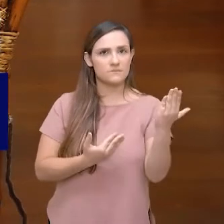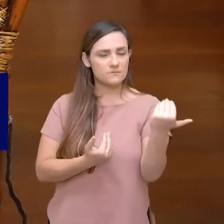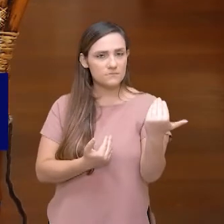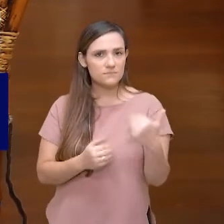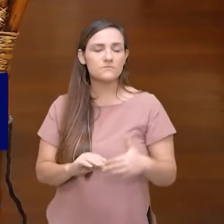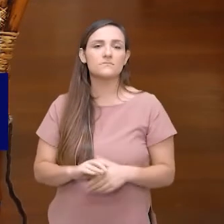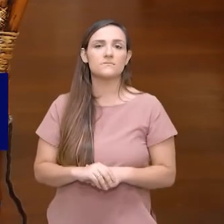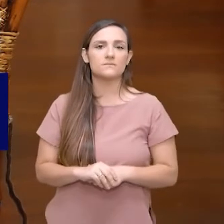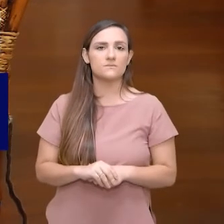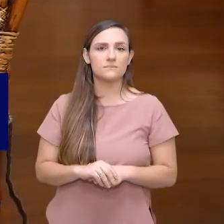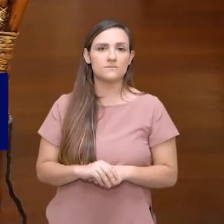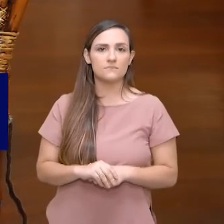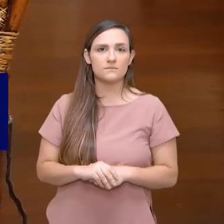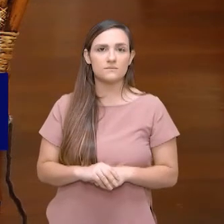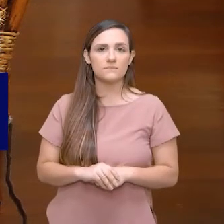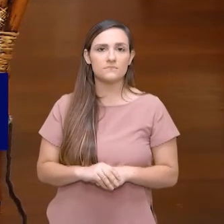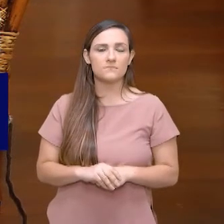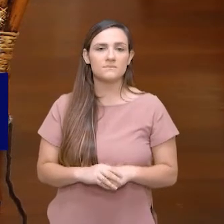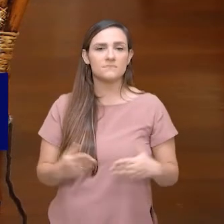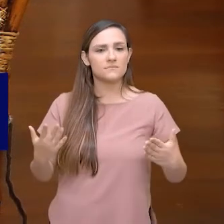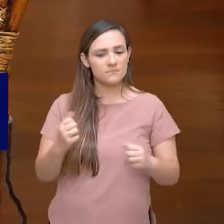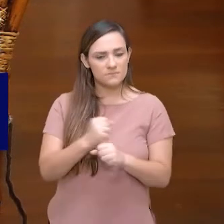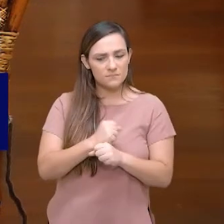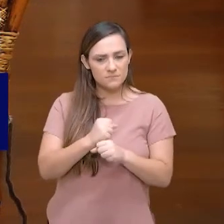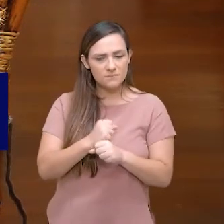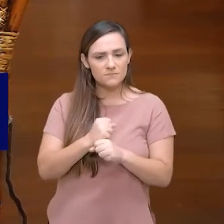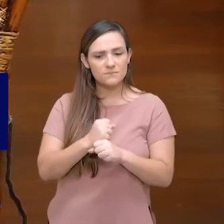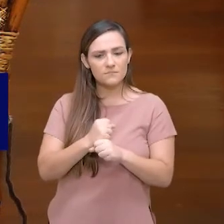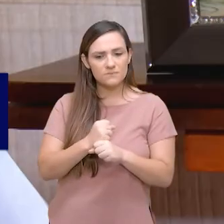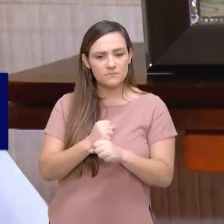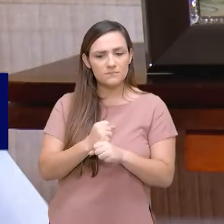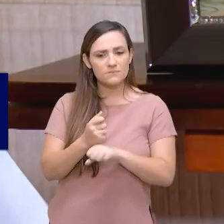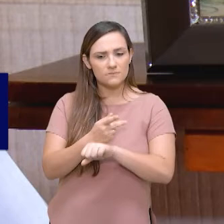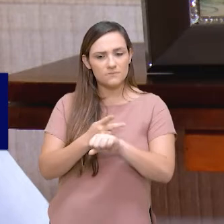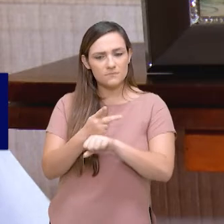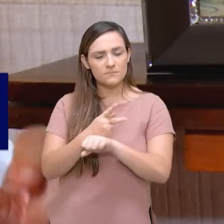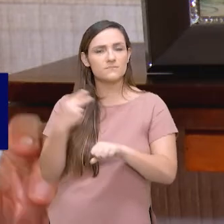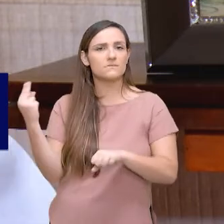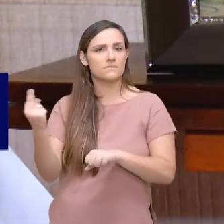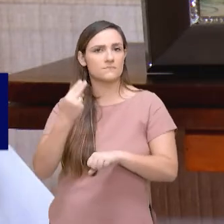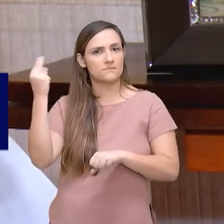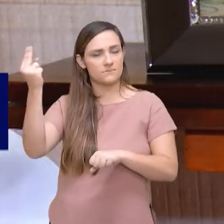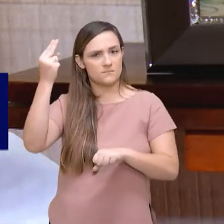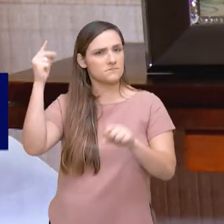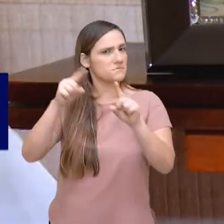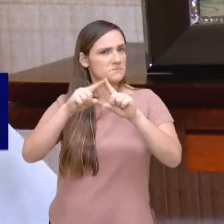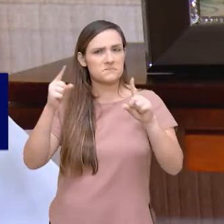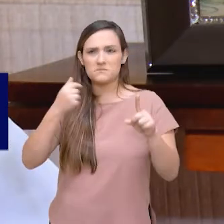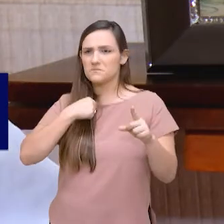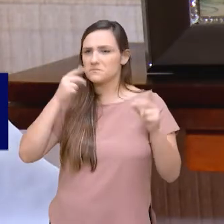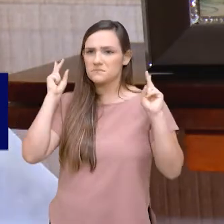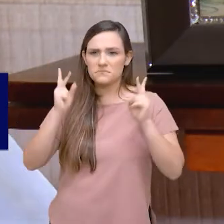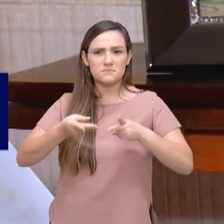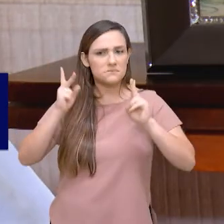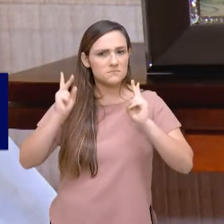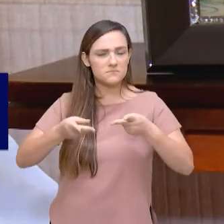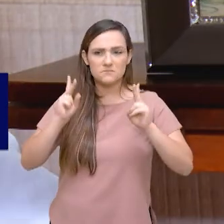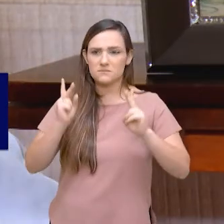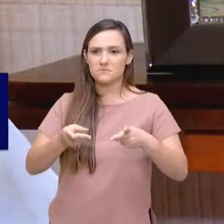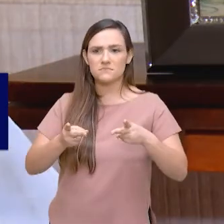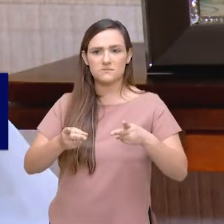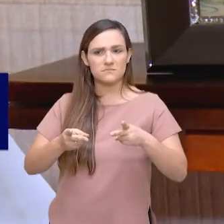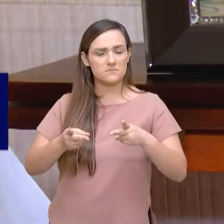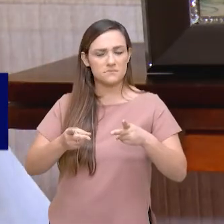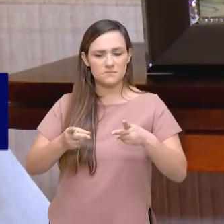em que nós estamos já procurando a eternidade. Mas eu serei sempre o mesmo, com